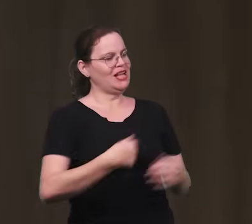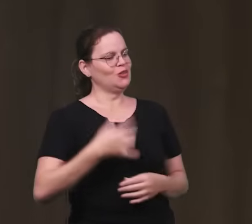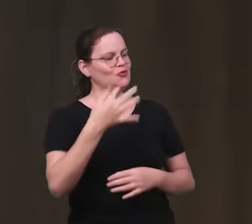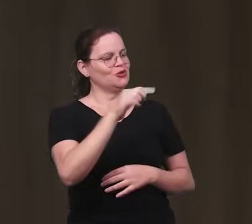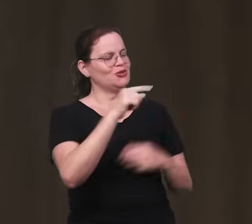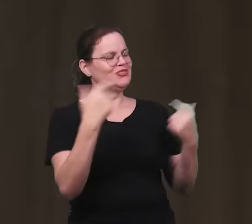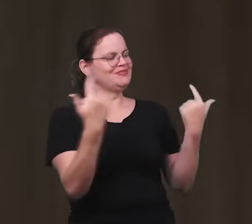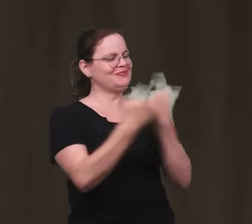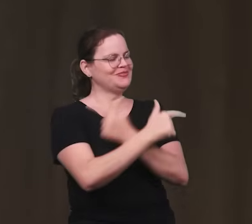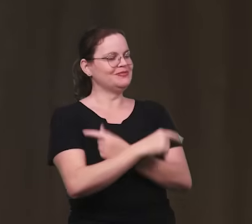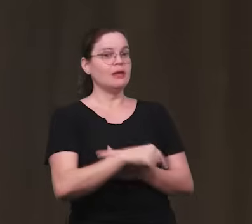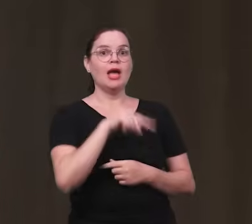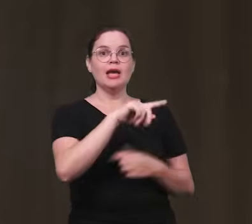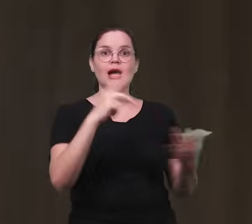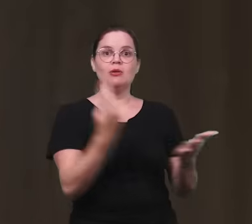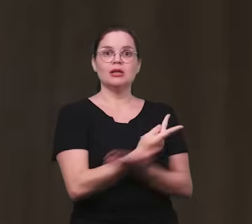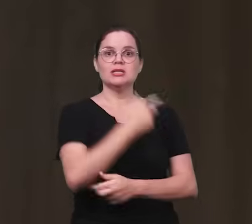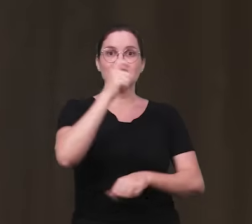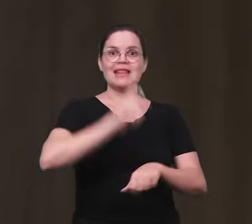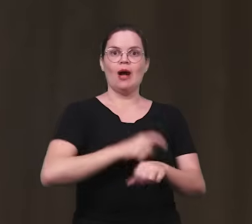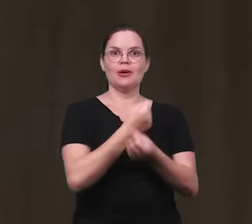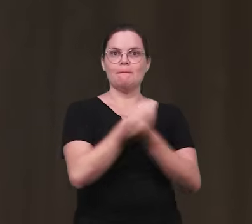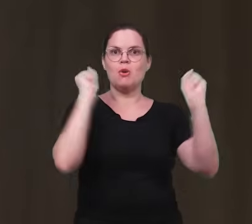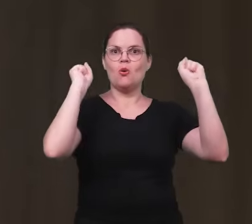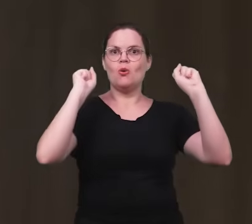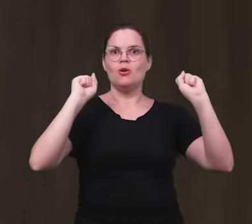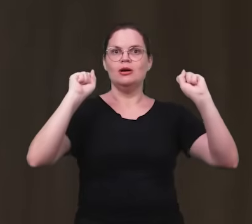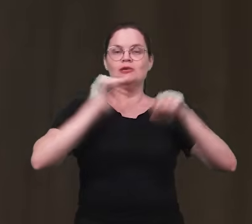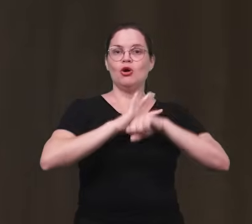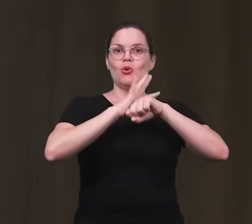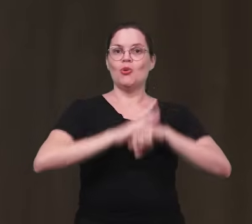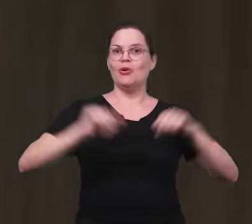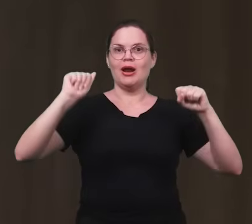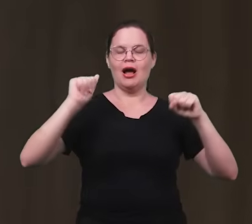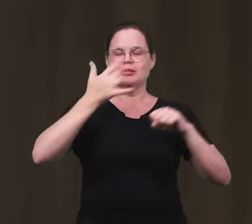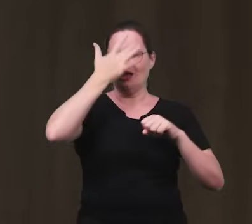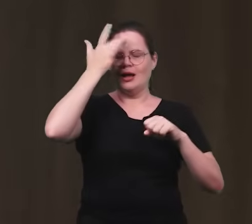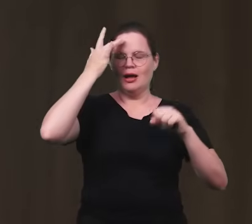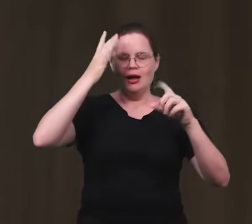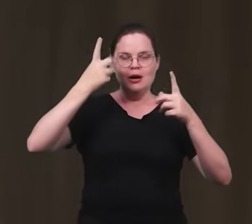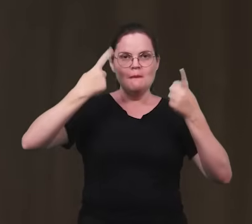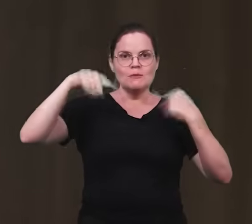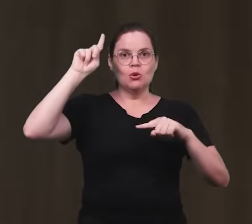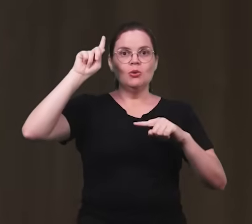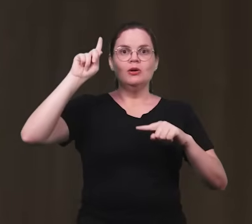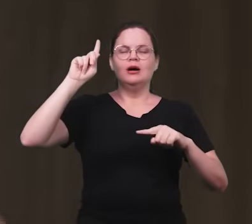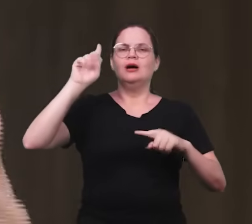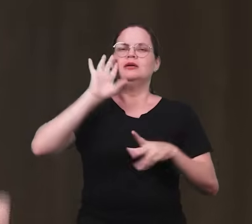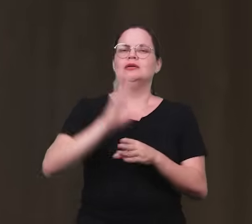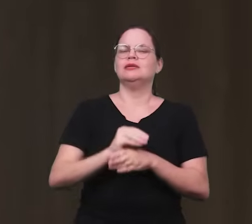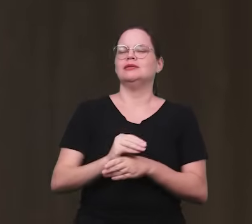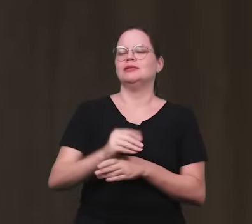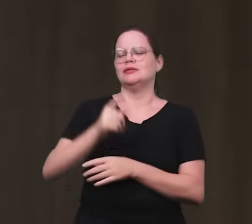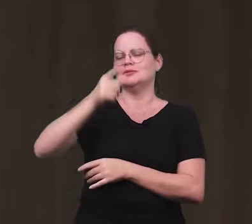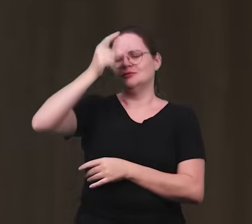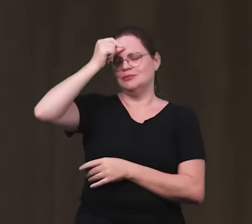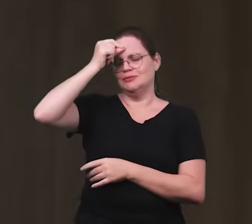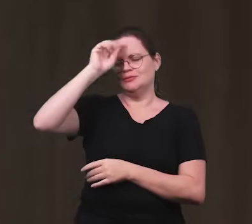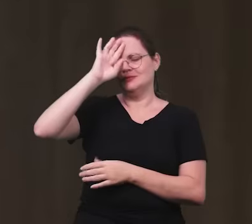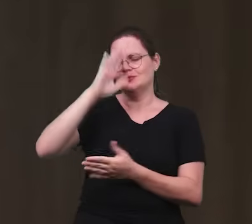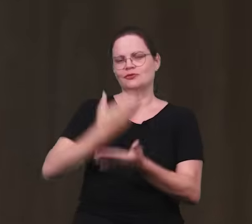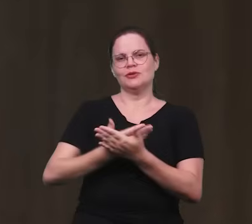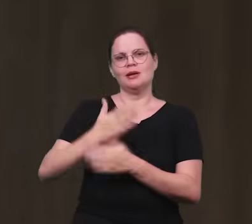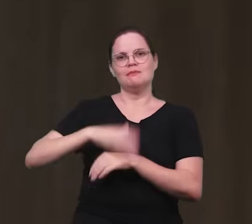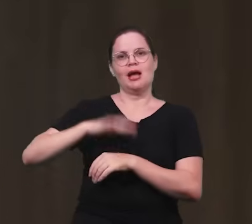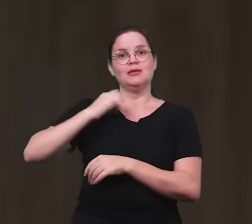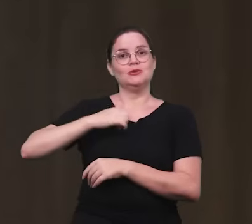foi uma libertação. Ela foi curada por dentro. Ela entendeu que ela precisava descansar e depender mais do Senhor.